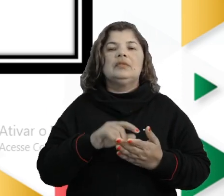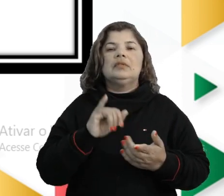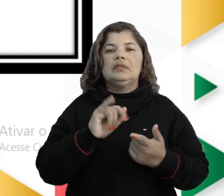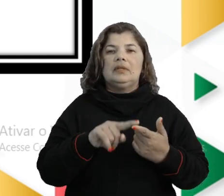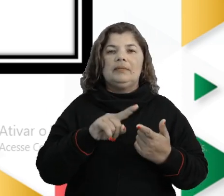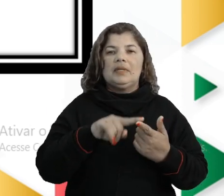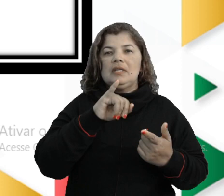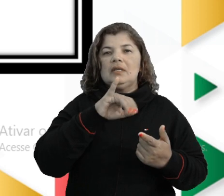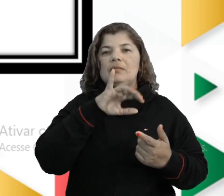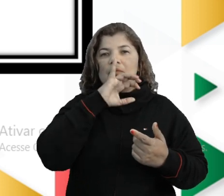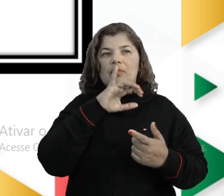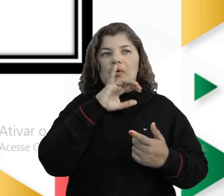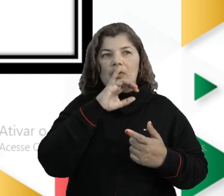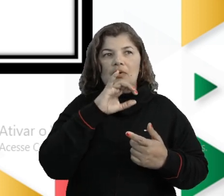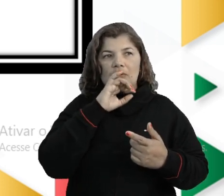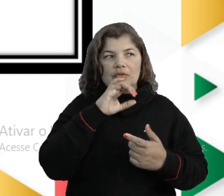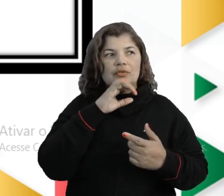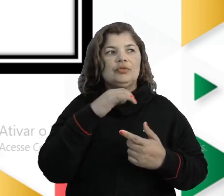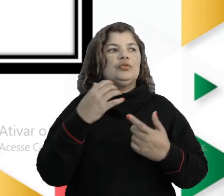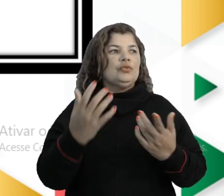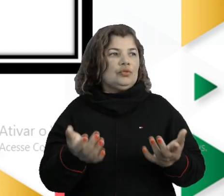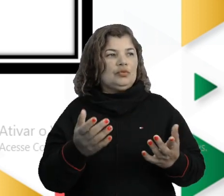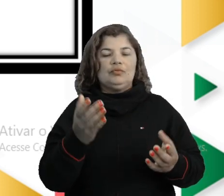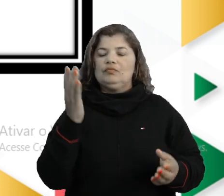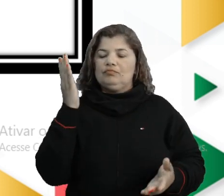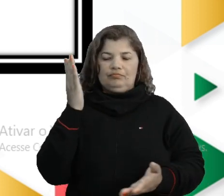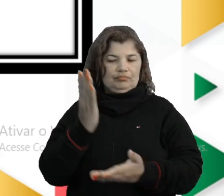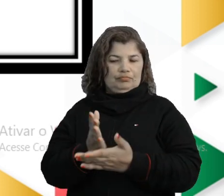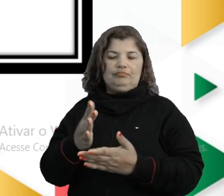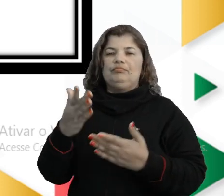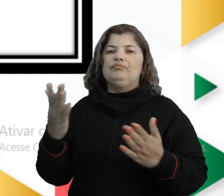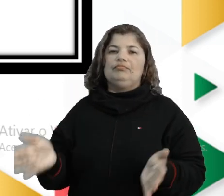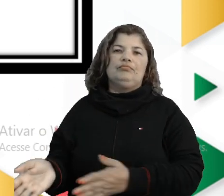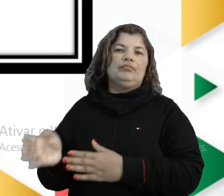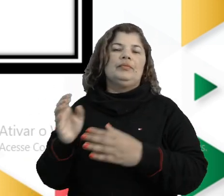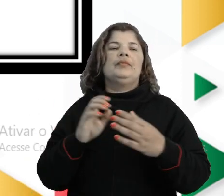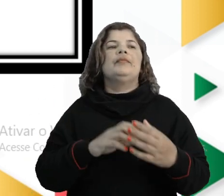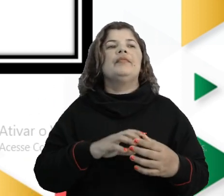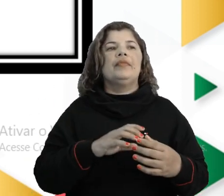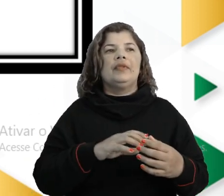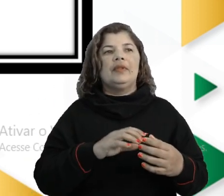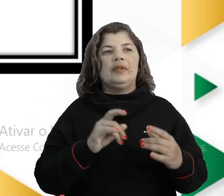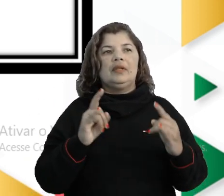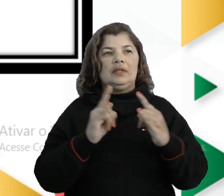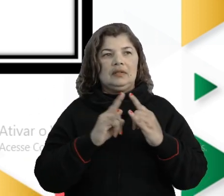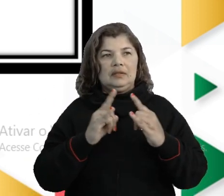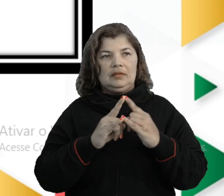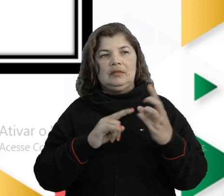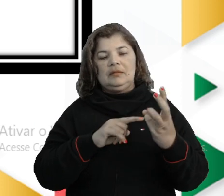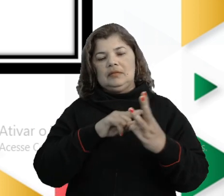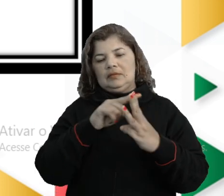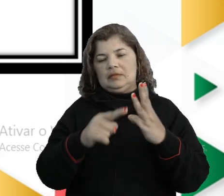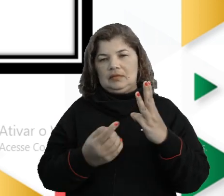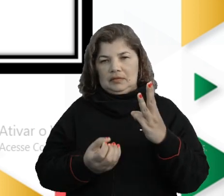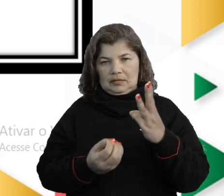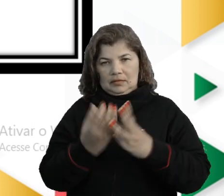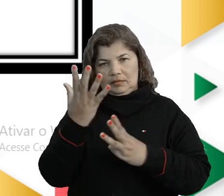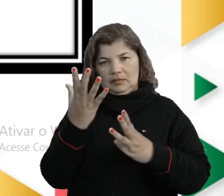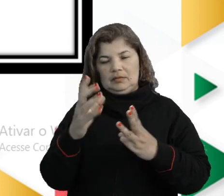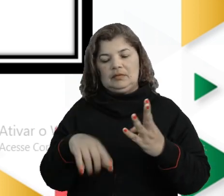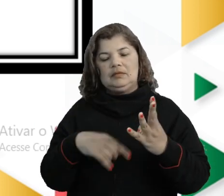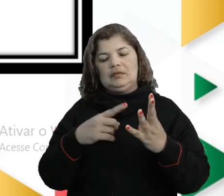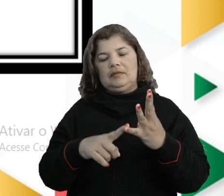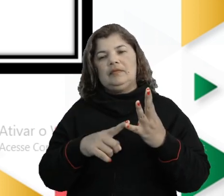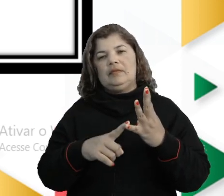certo? Criados por Dom João VI, foram banidos, abolidos. A instituição dos 3 poderes, como o senhor falou, aumento